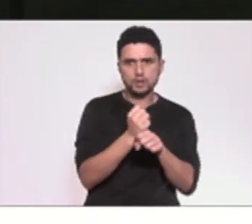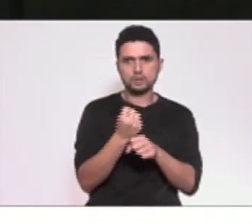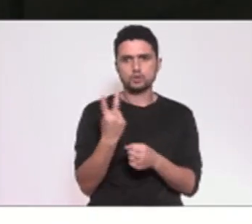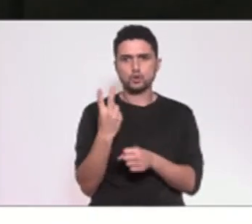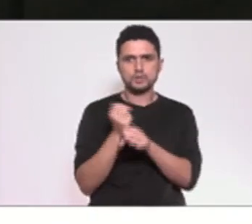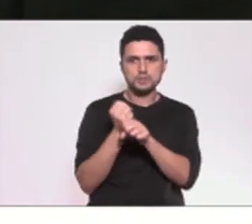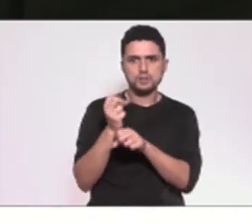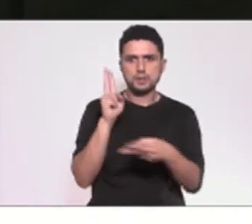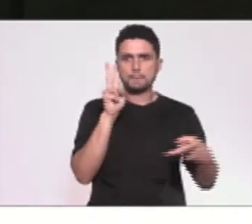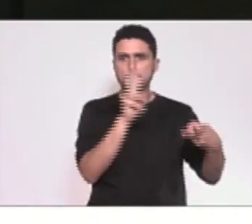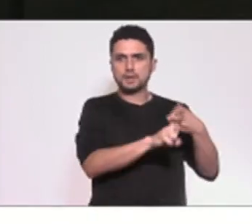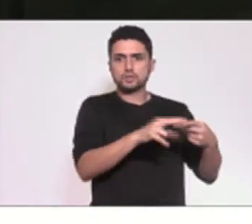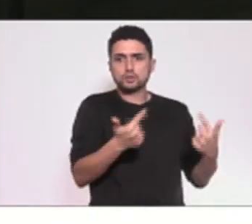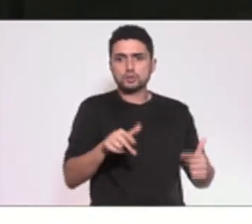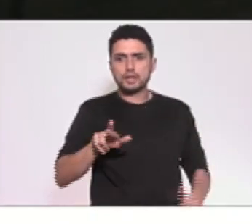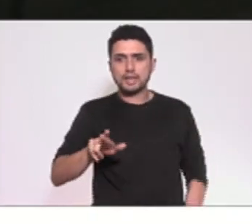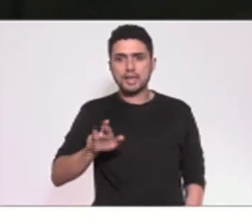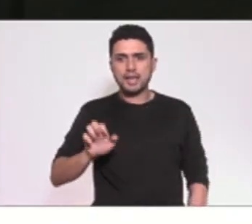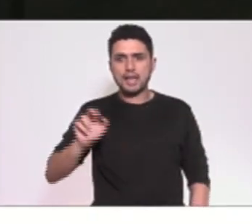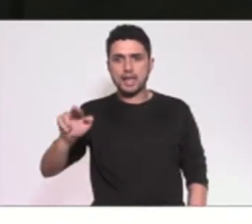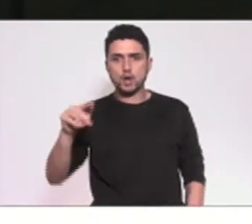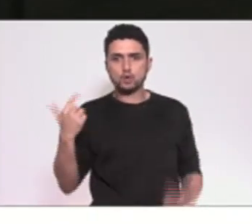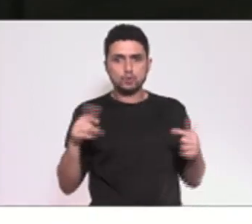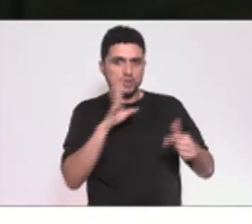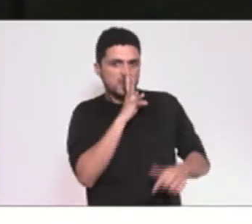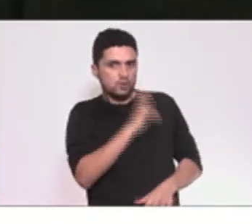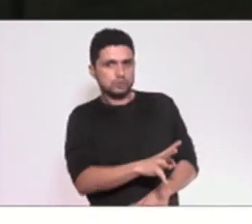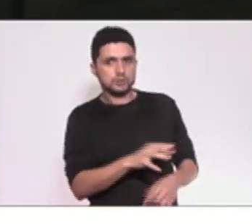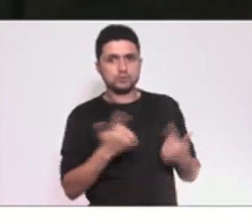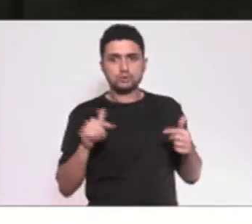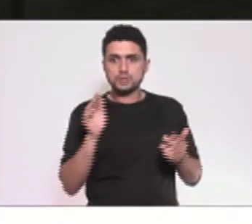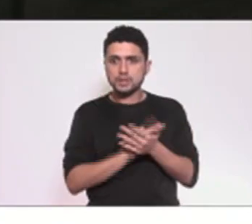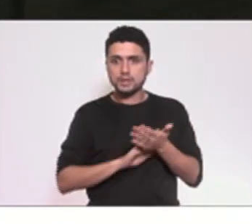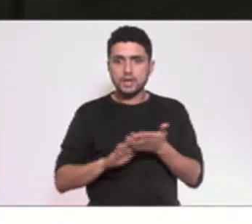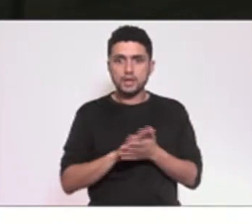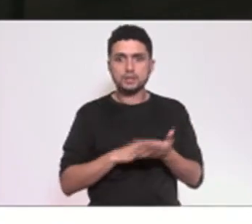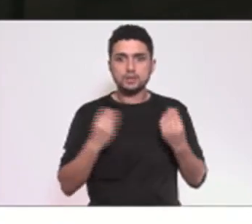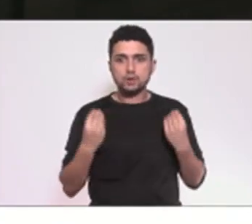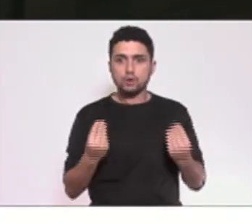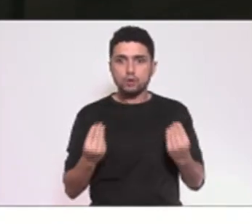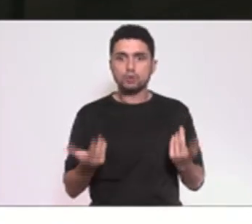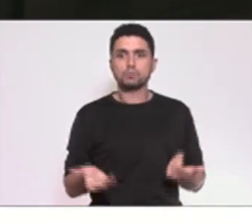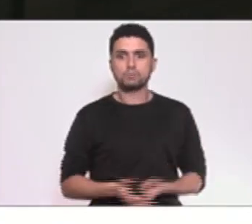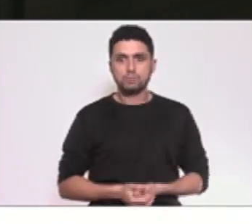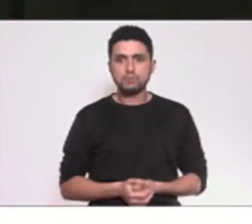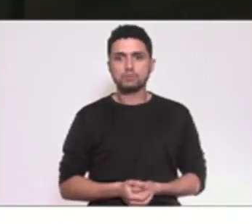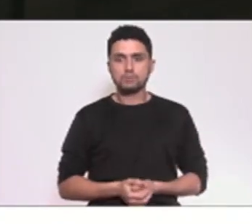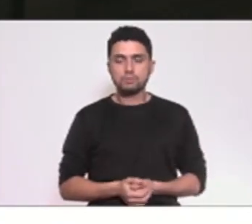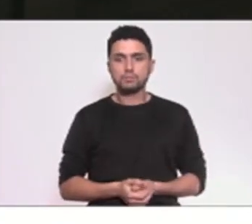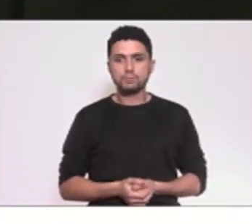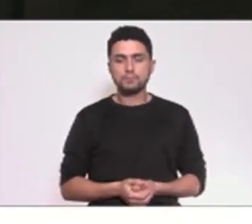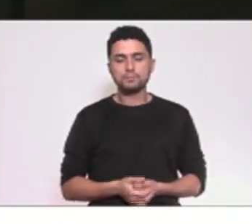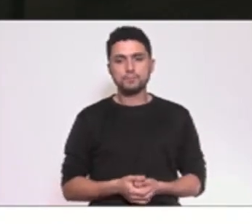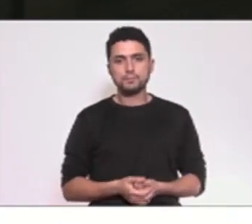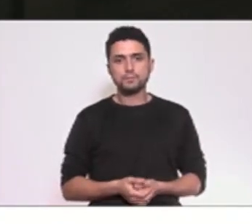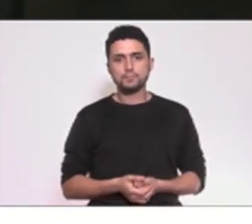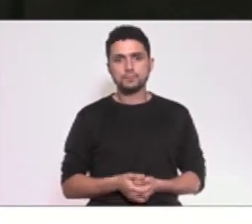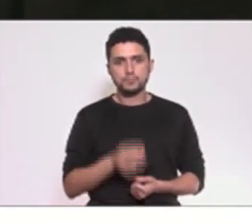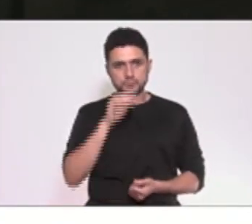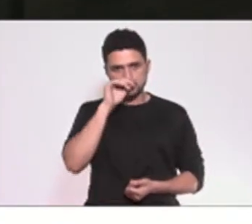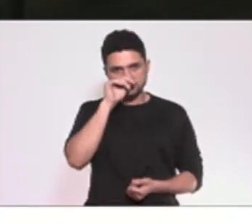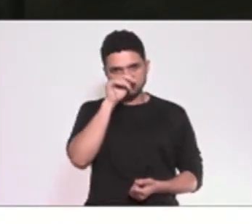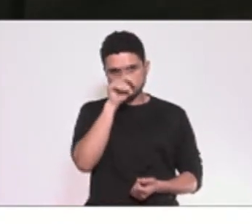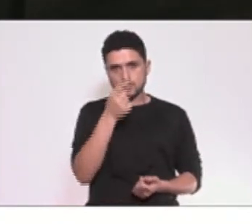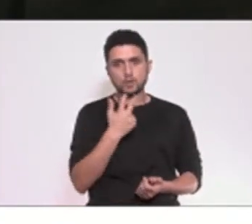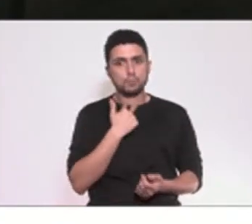réus, sem que sejam réus e sem a oitiva, sem o testemunho. Nem isso. Sem poder